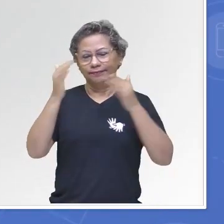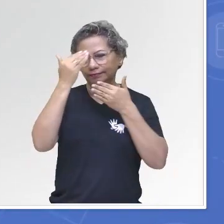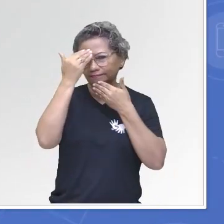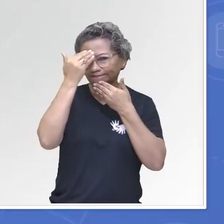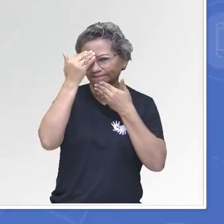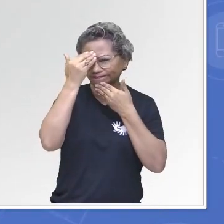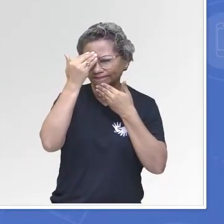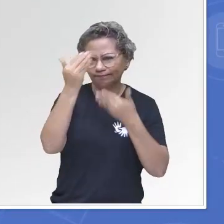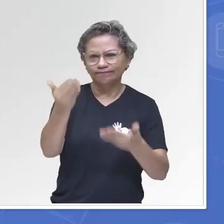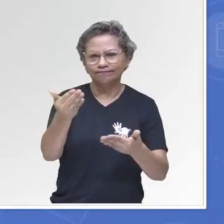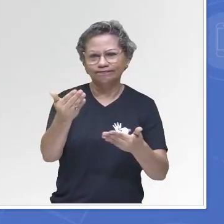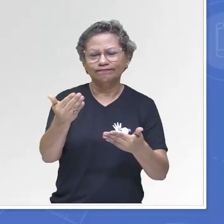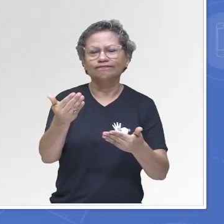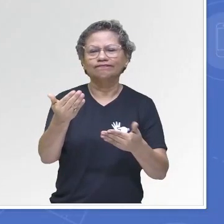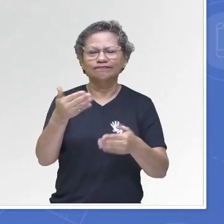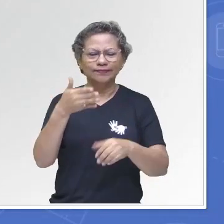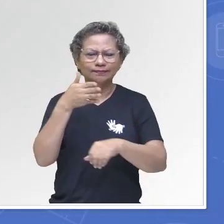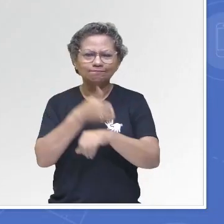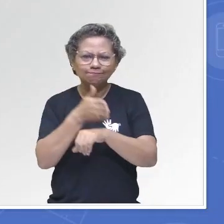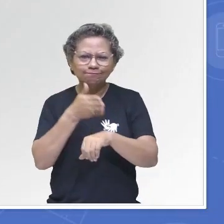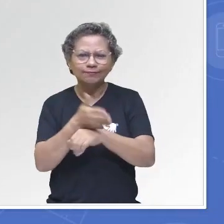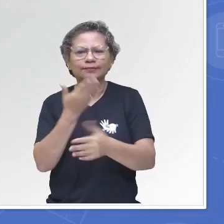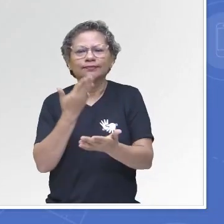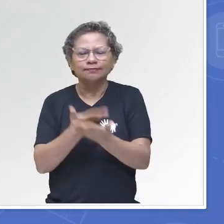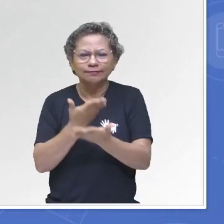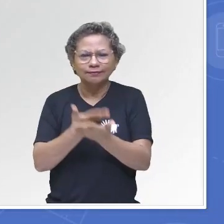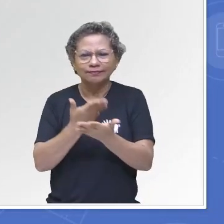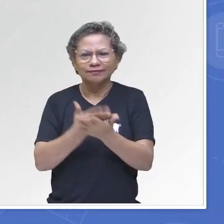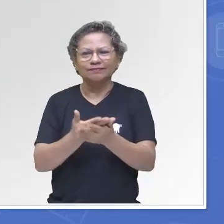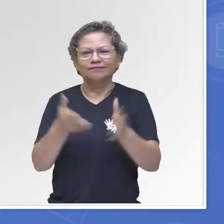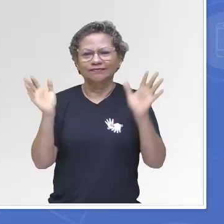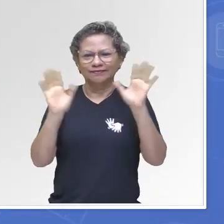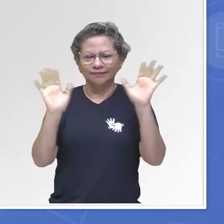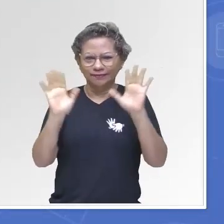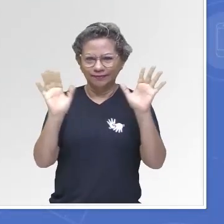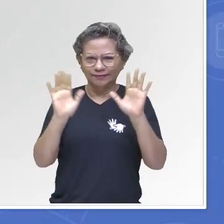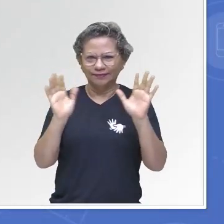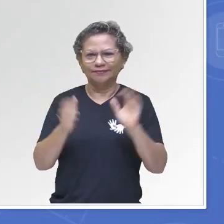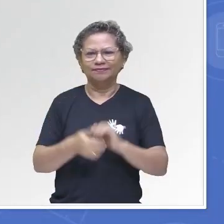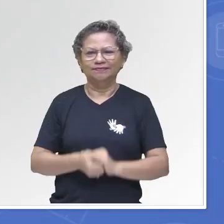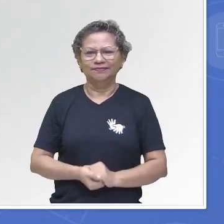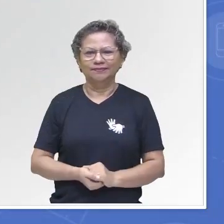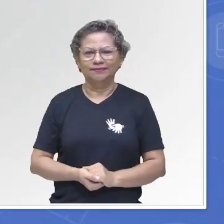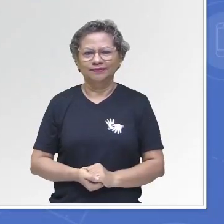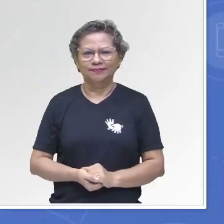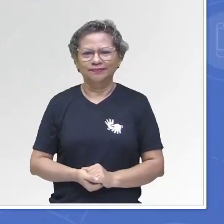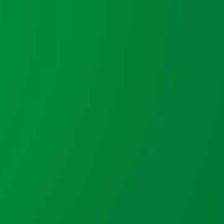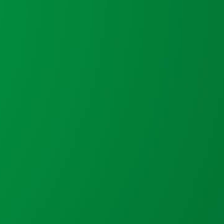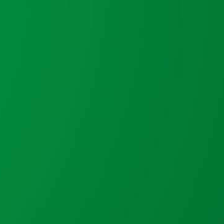mais uma vez pela participação, pela atenção. A gente retorna qualquer dia desses com mais aula de matemática.